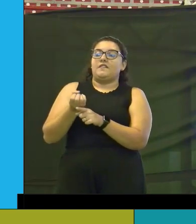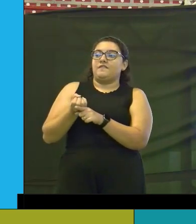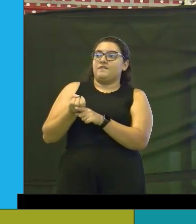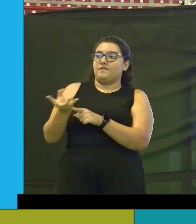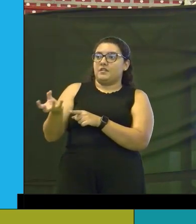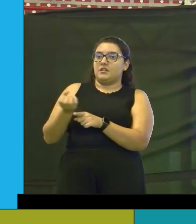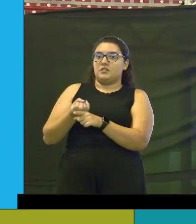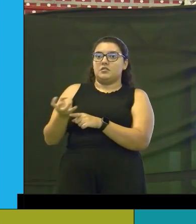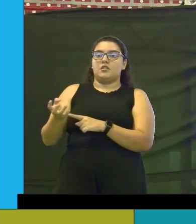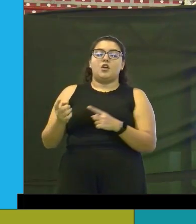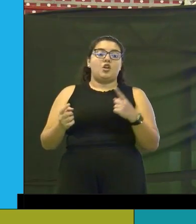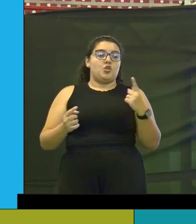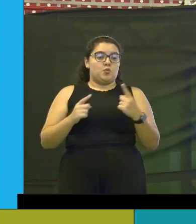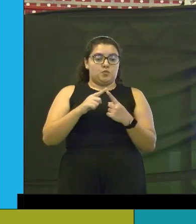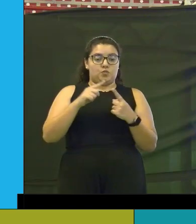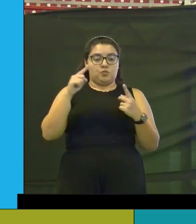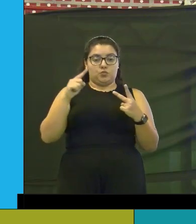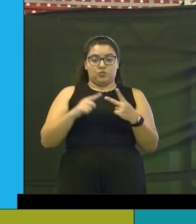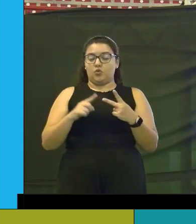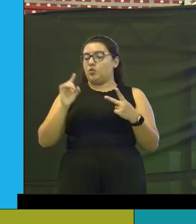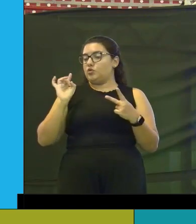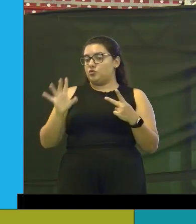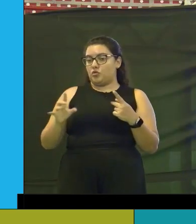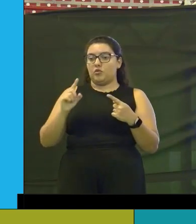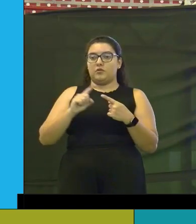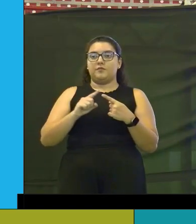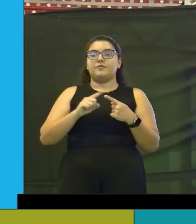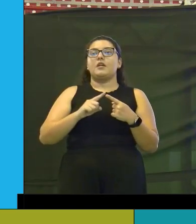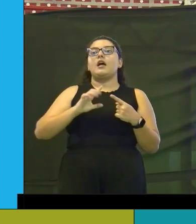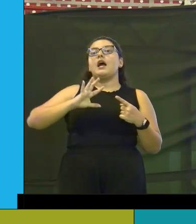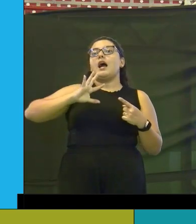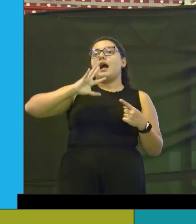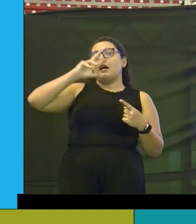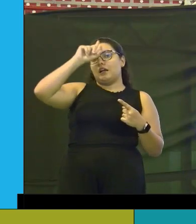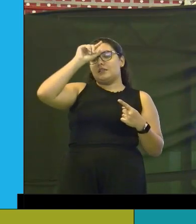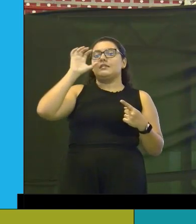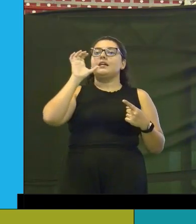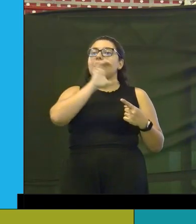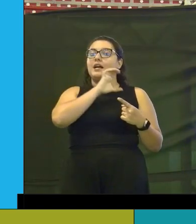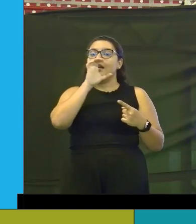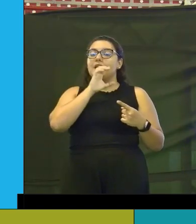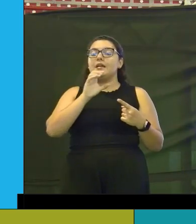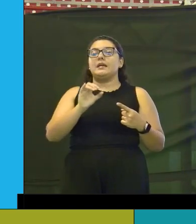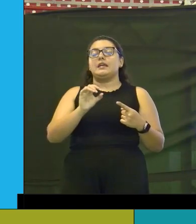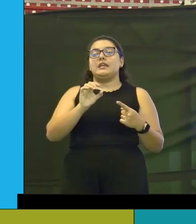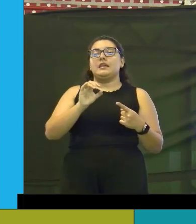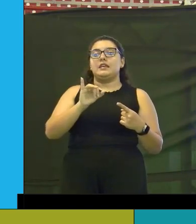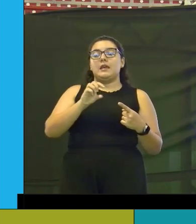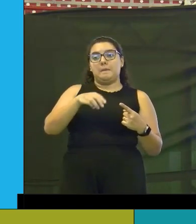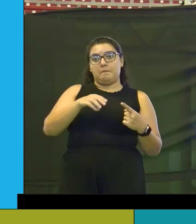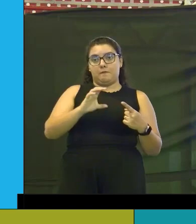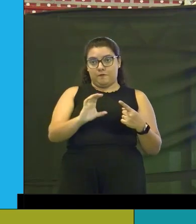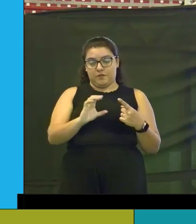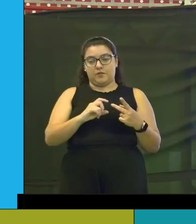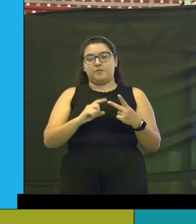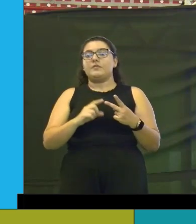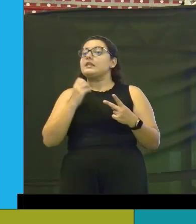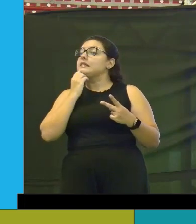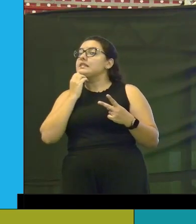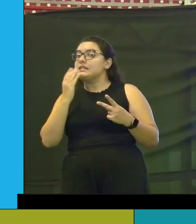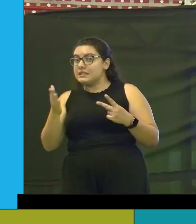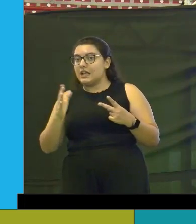física 2 movimentos. Um com aceleração, que é o MUV, e o sem aceleração,